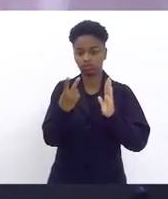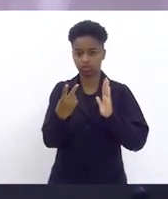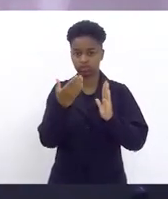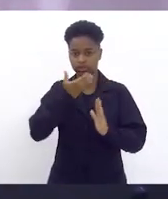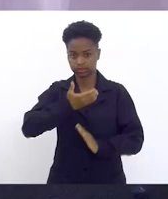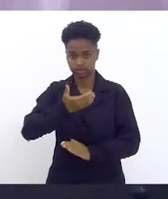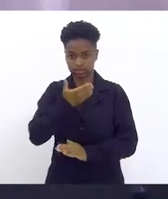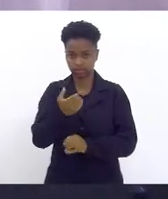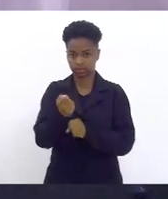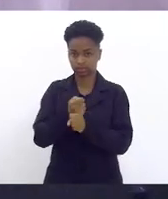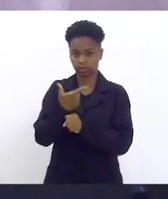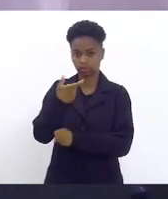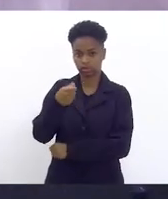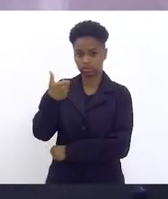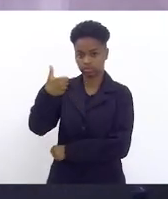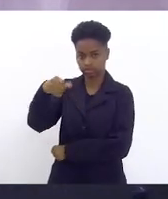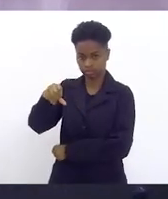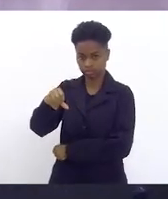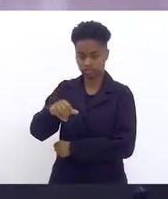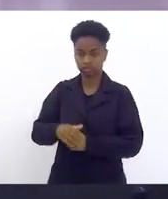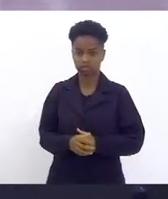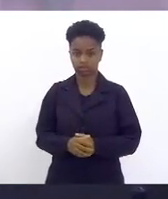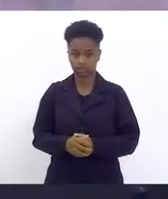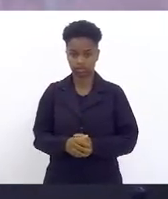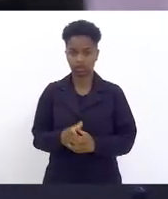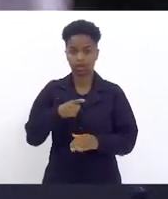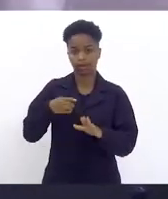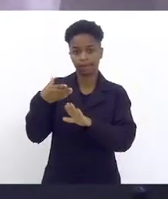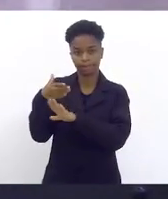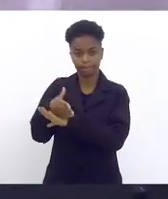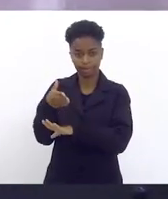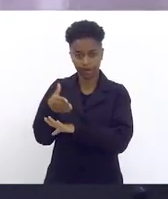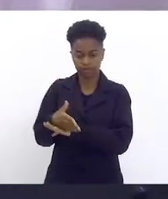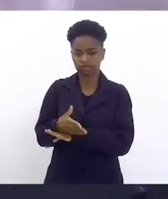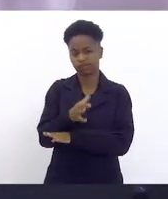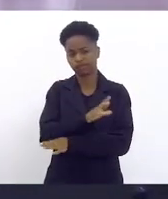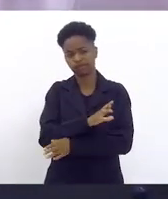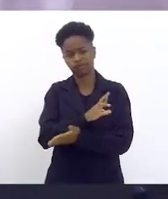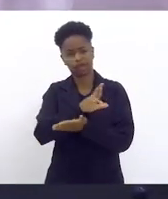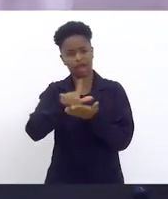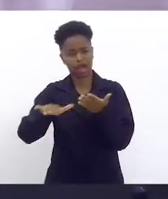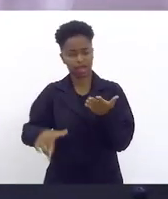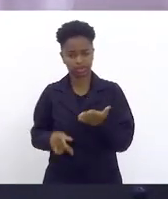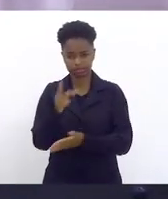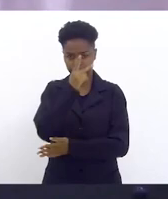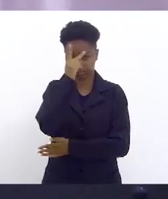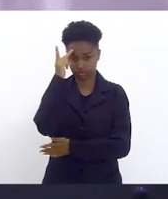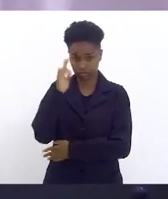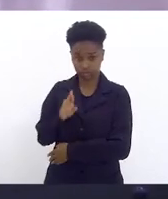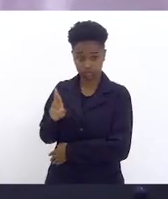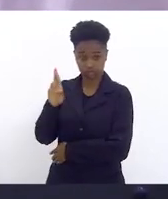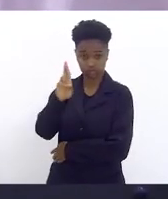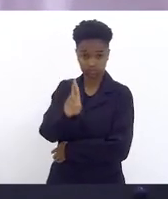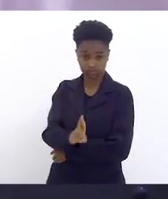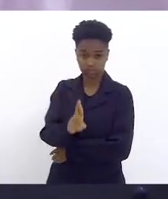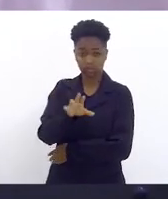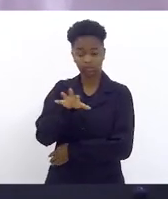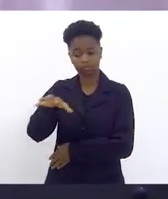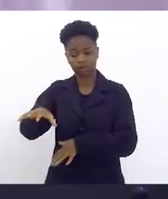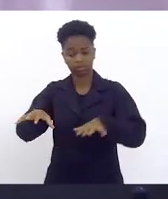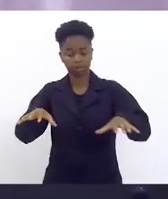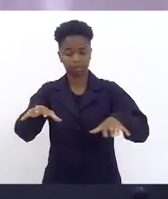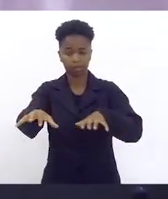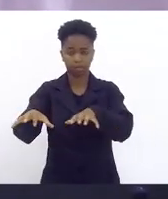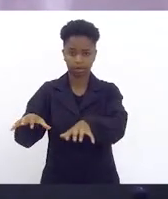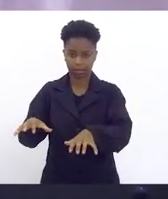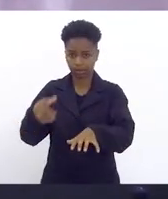Dezembro de 2019 que contou com a participação de Inúmeras pessoas que representaram as diversas regiões